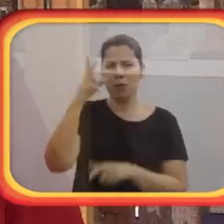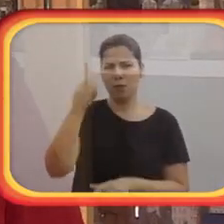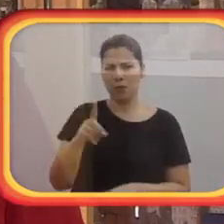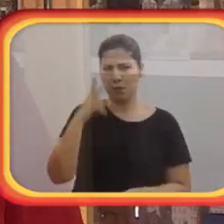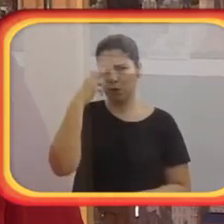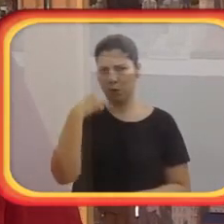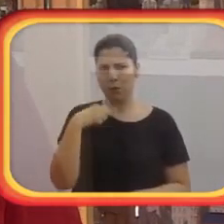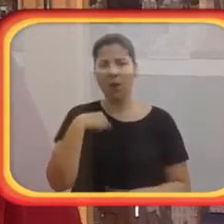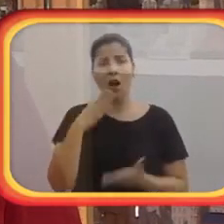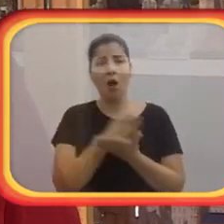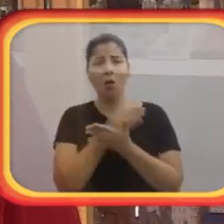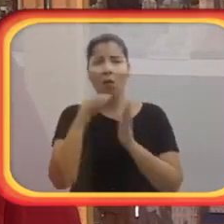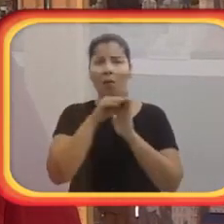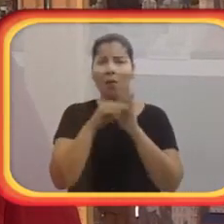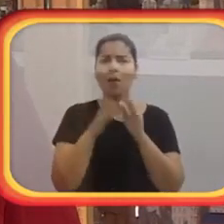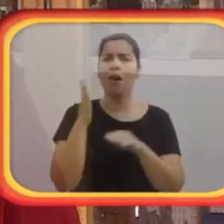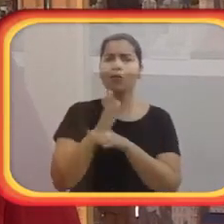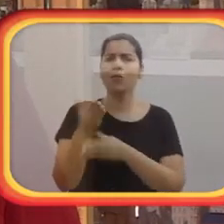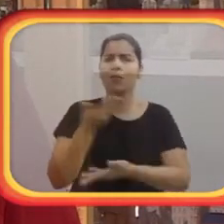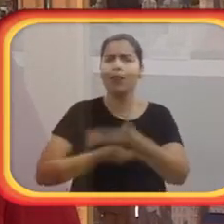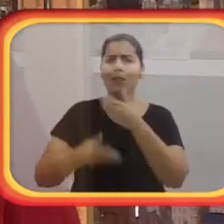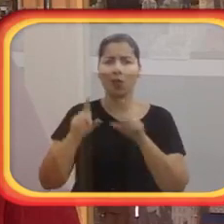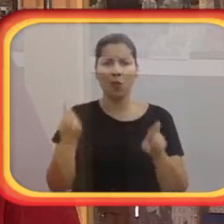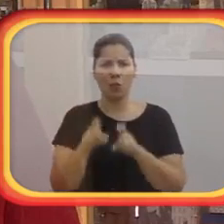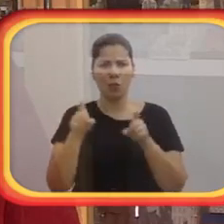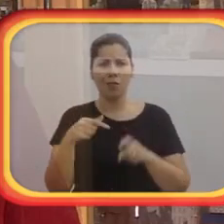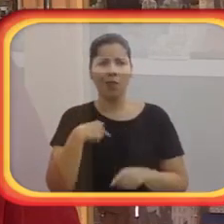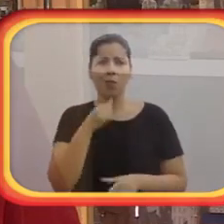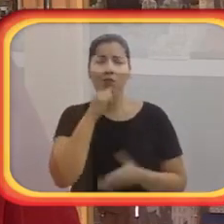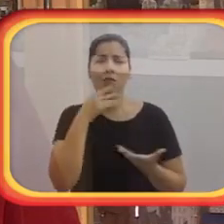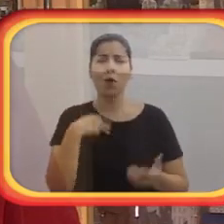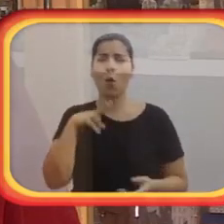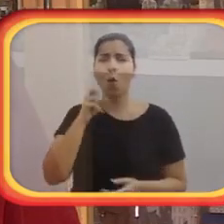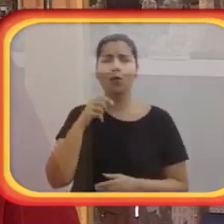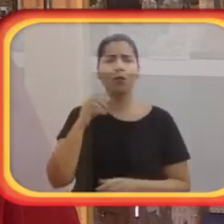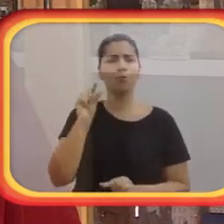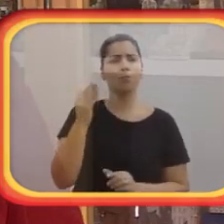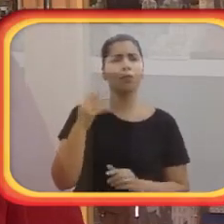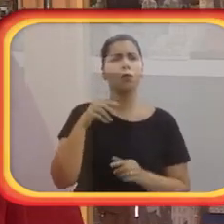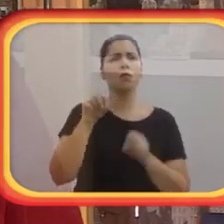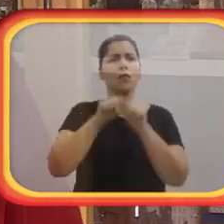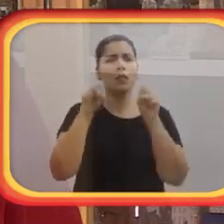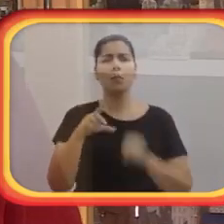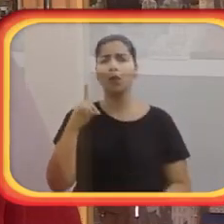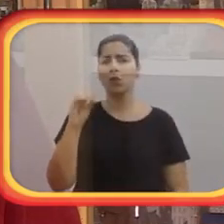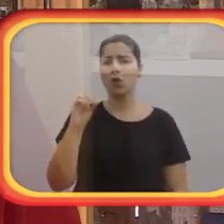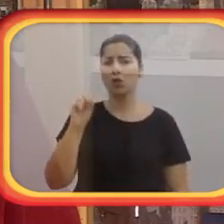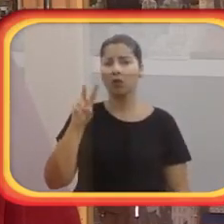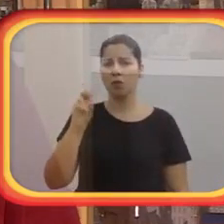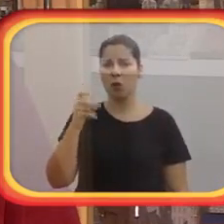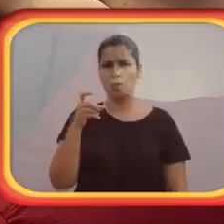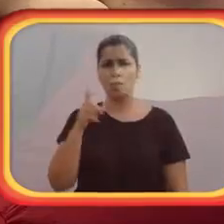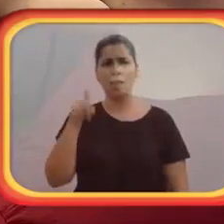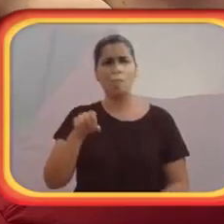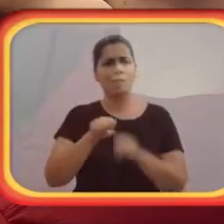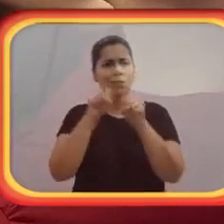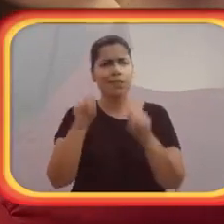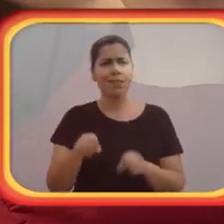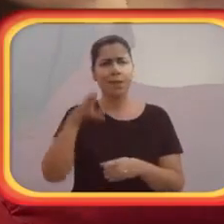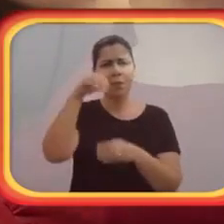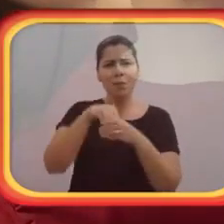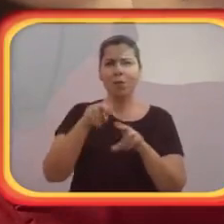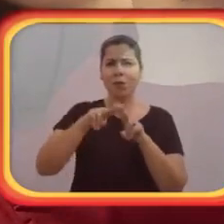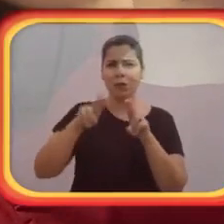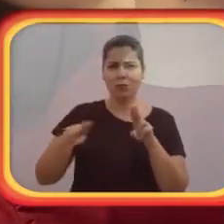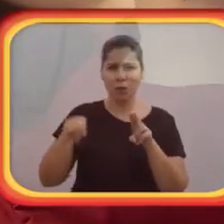E eu utilizo, como a maioria das pessoas com deficiência visual, alguns programas que ajudam na interação do computador. Eu, por exemplo, utilizo,